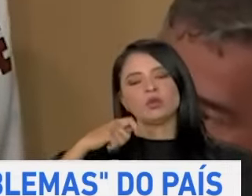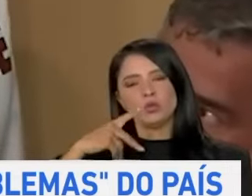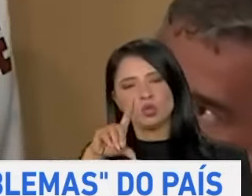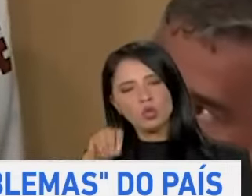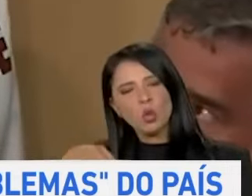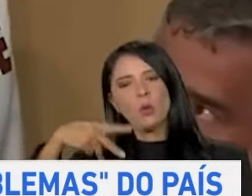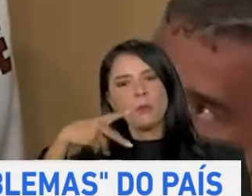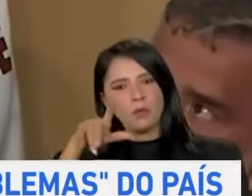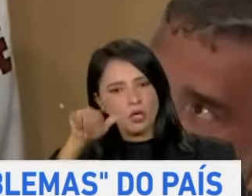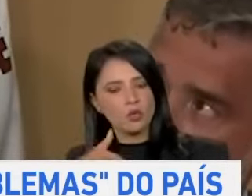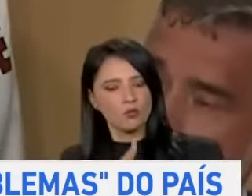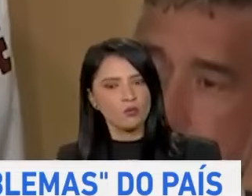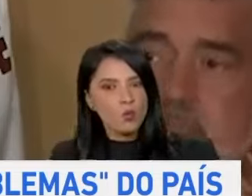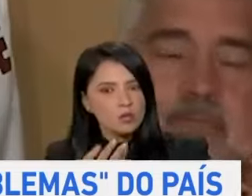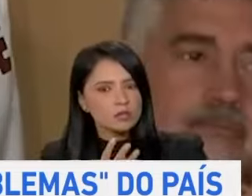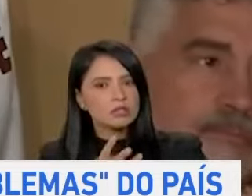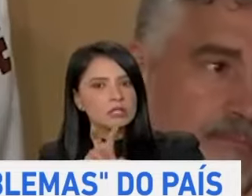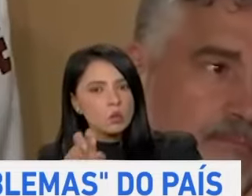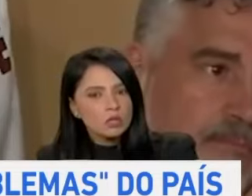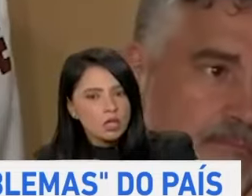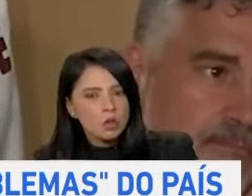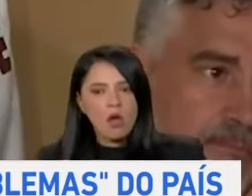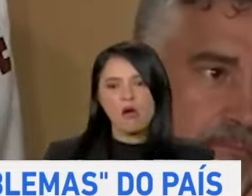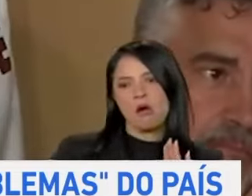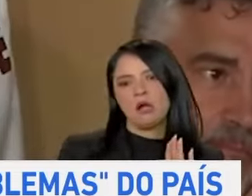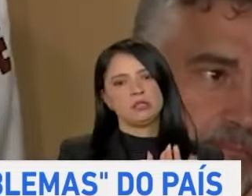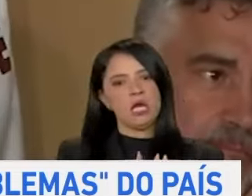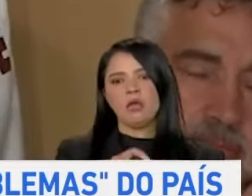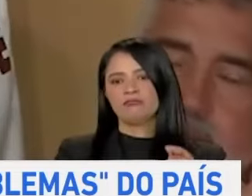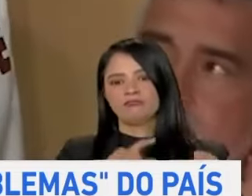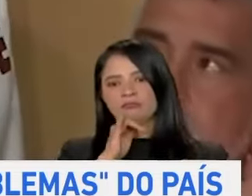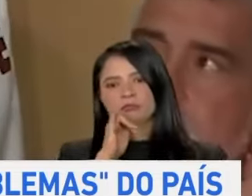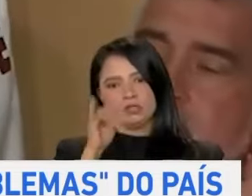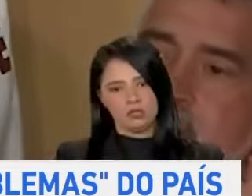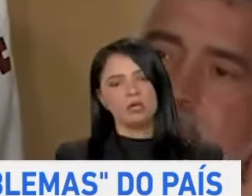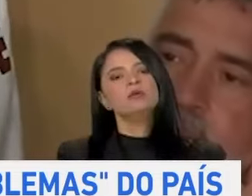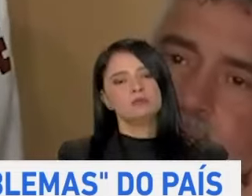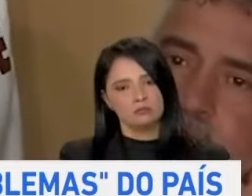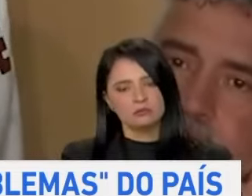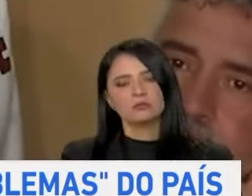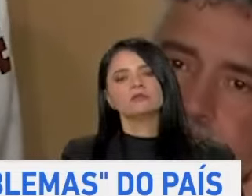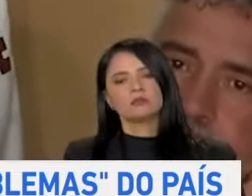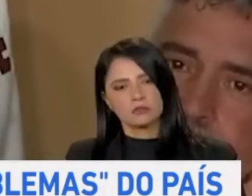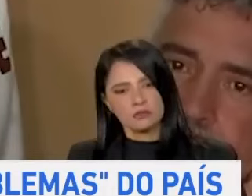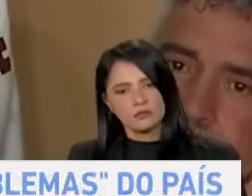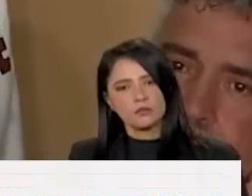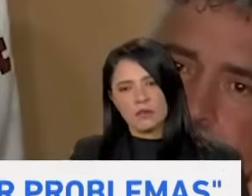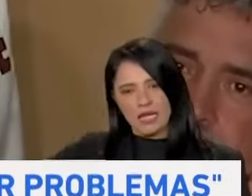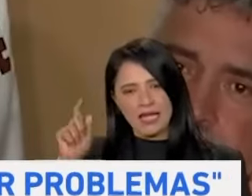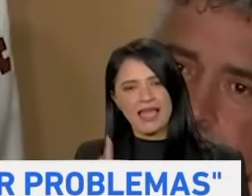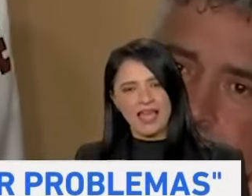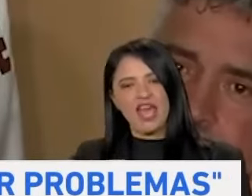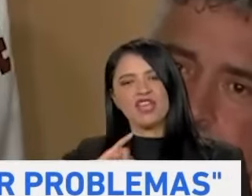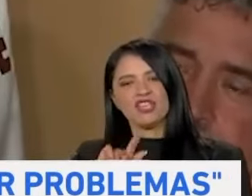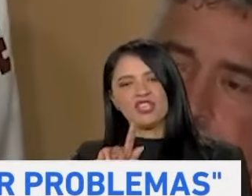anos, até a proclamação da República, que ficou quase 70 anos no poder. O Getúlio Vargas, que fez a Revolução de